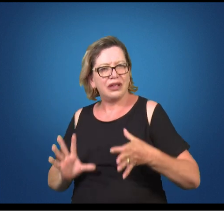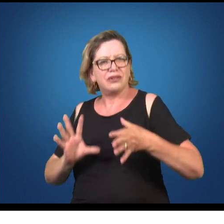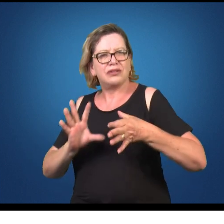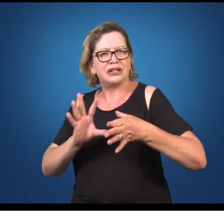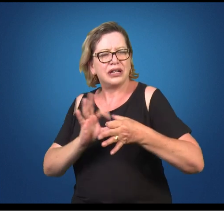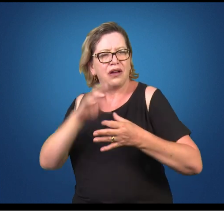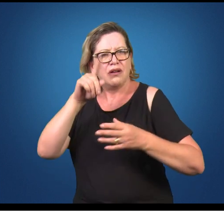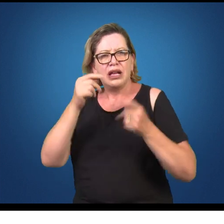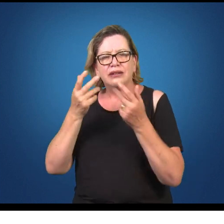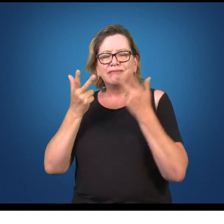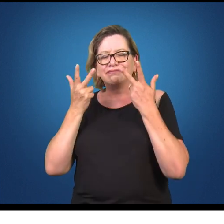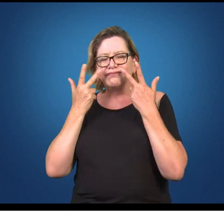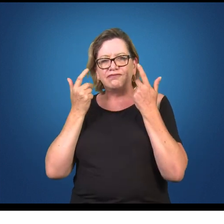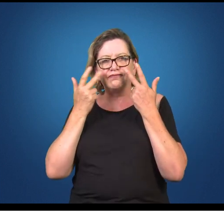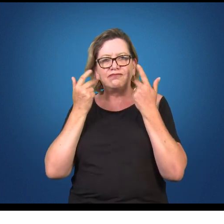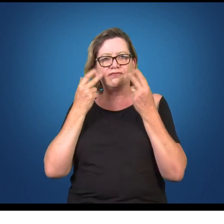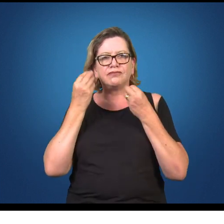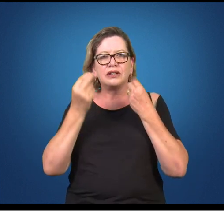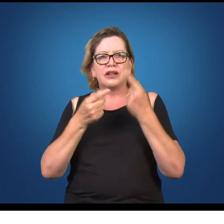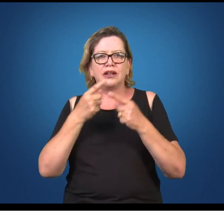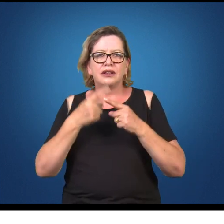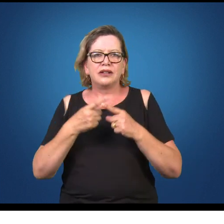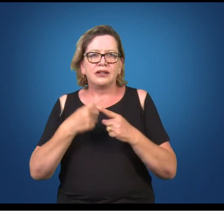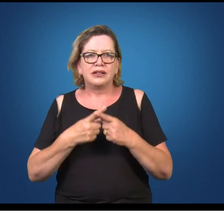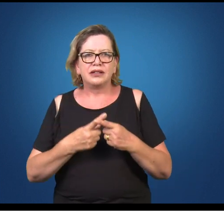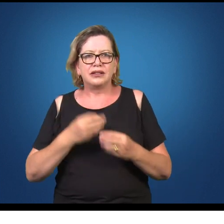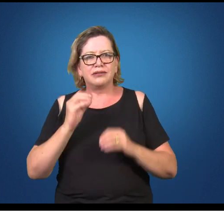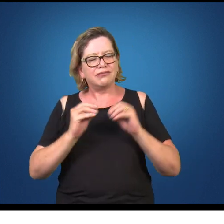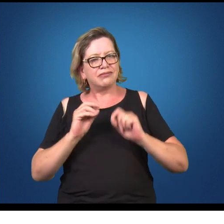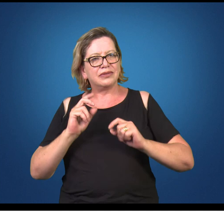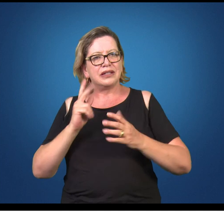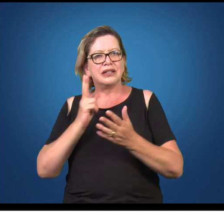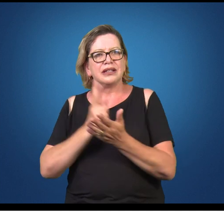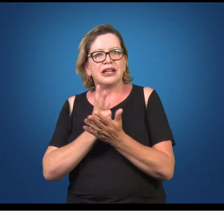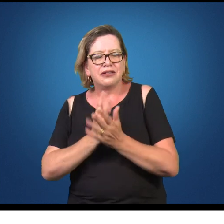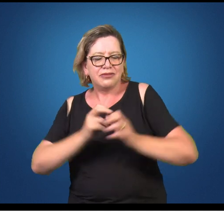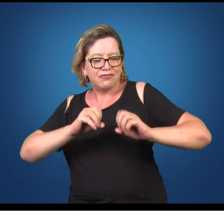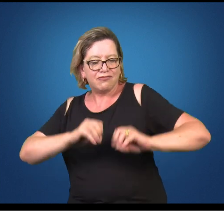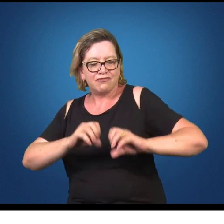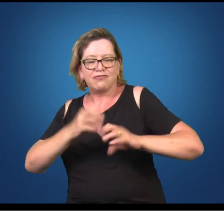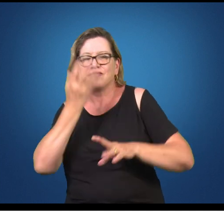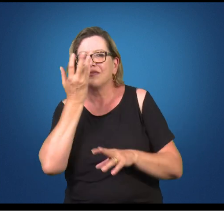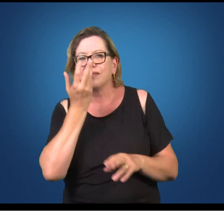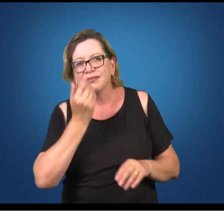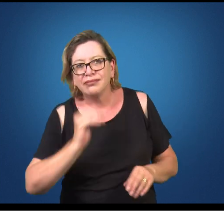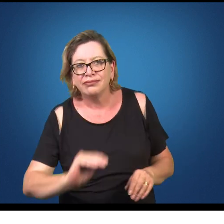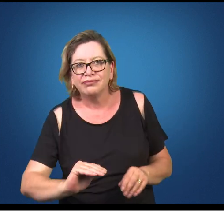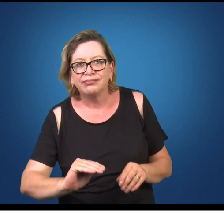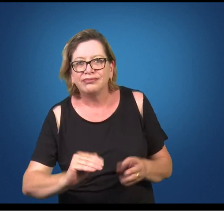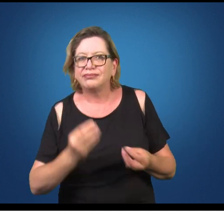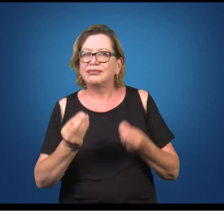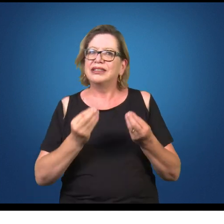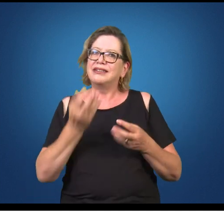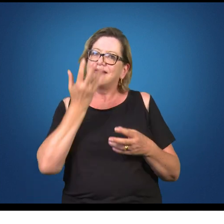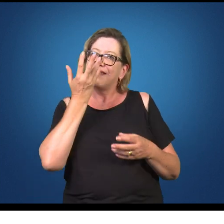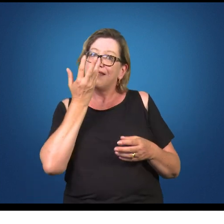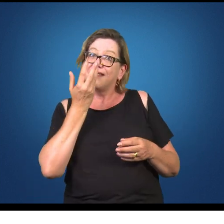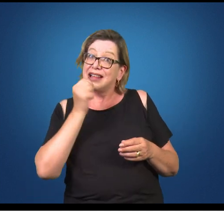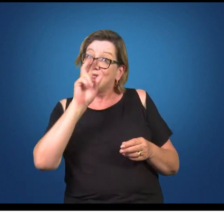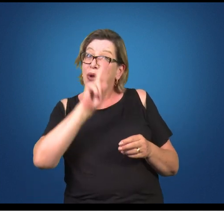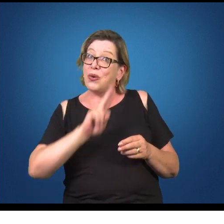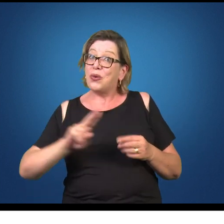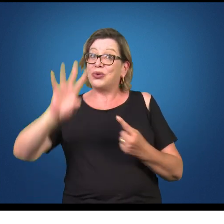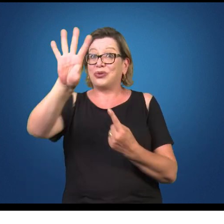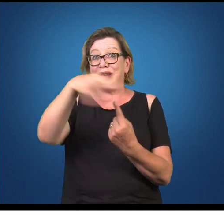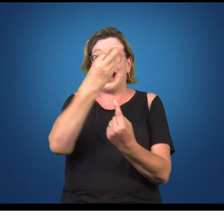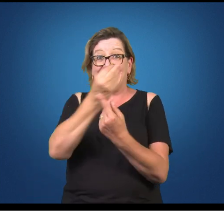é mais natural, digamos, natural, entre aspas, porque você está trabalhando com crianças, e crianças usam a